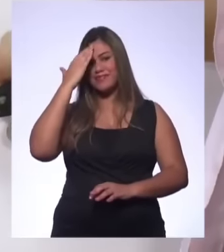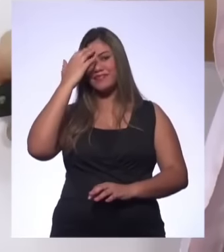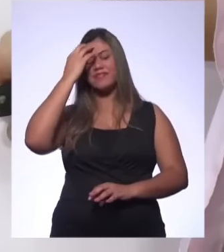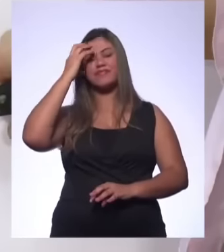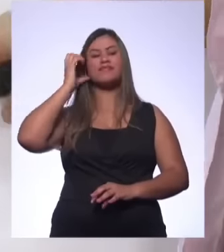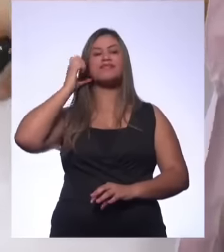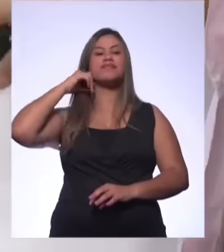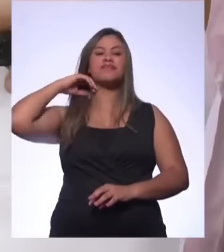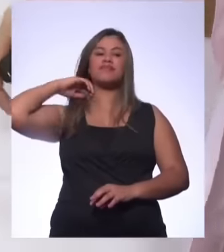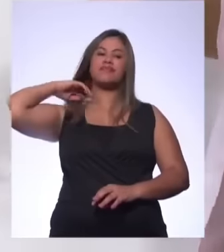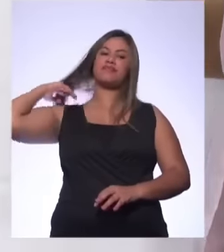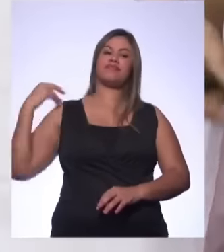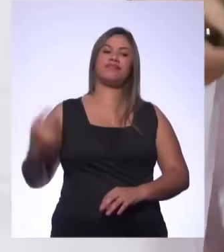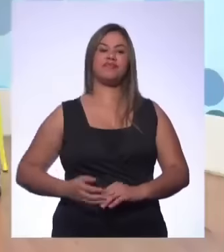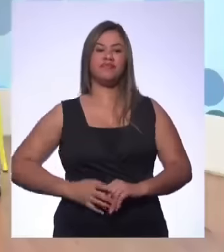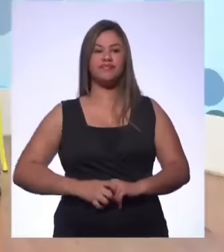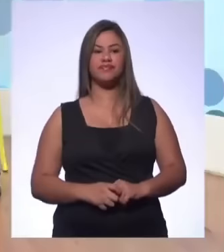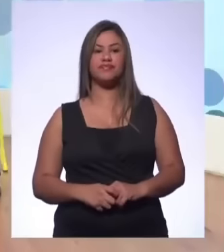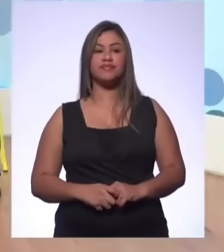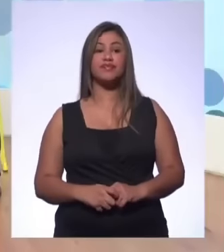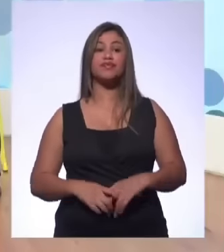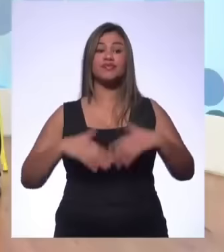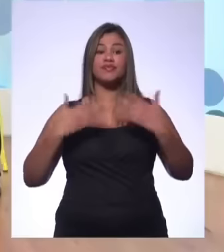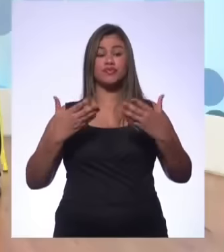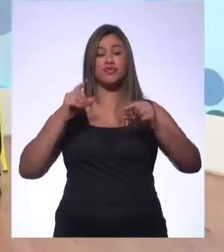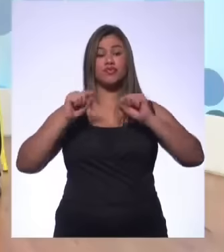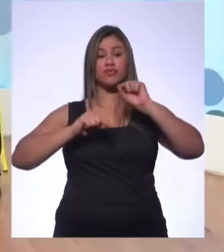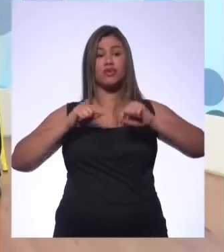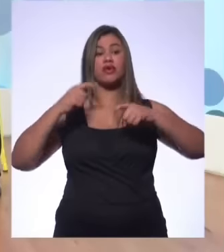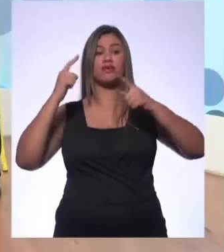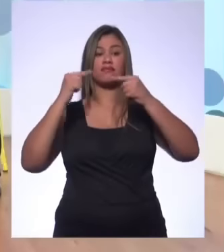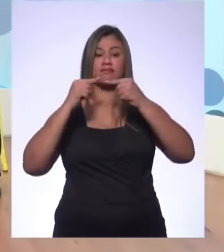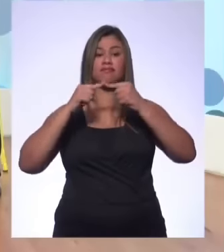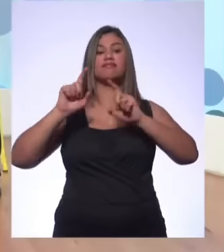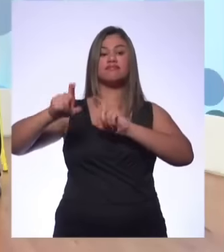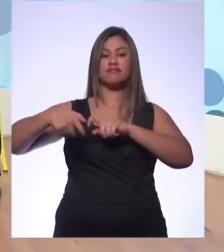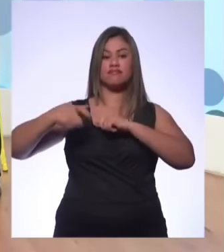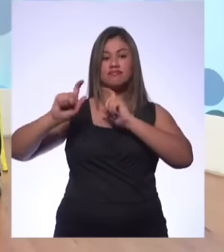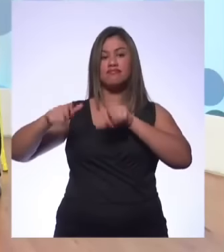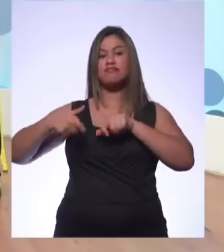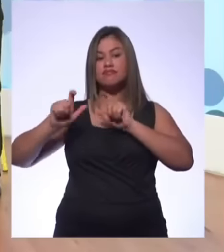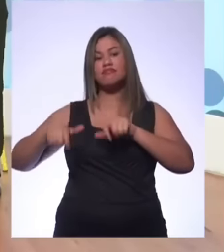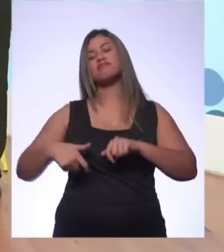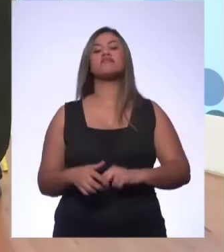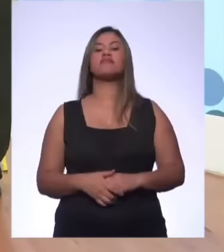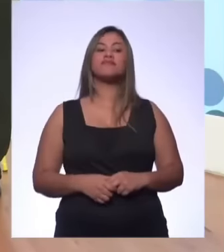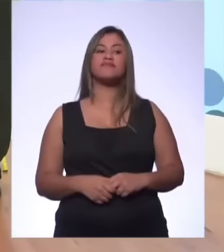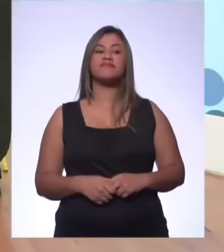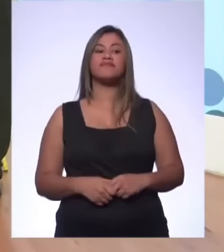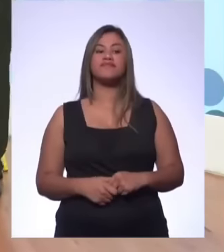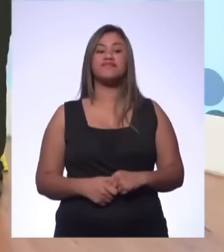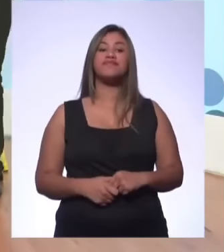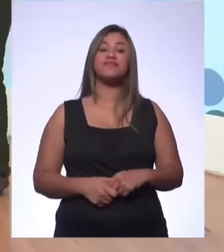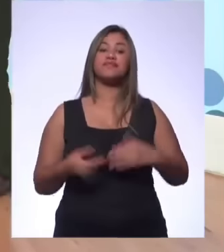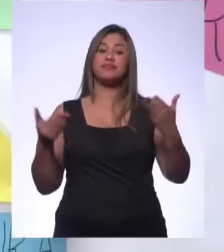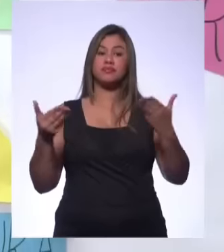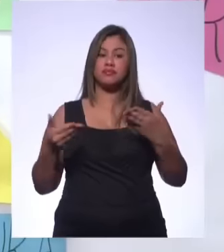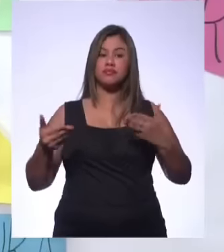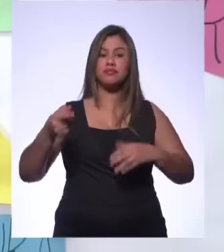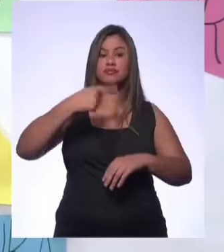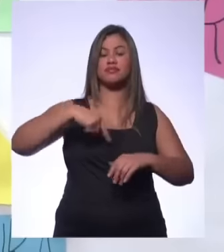sexto ano? Então, no feudo, a base é a agricultura. Aí, olha só, bom, agora nós falamos para vocês,